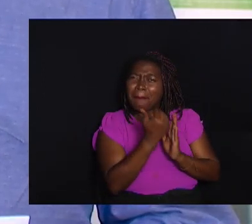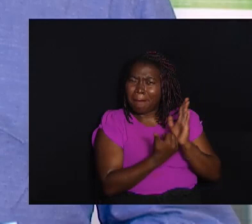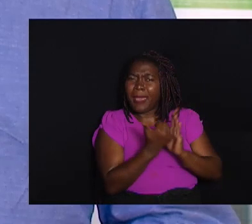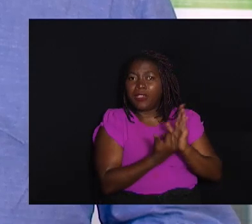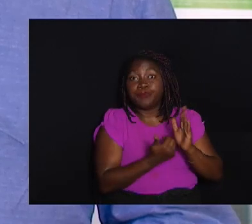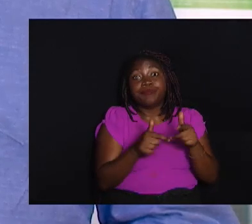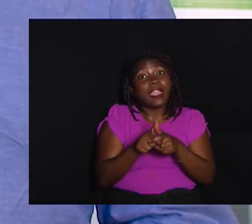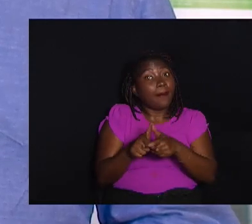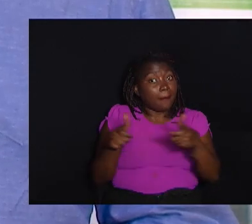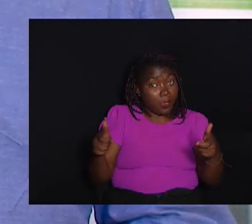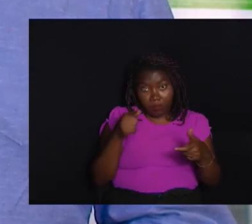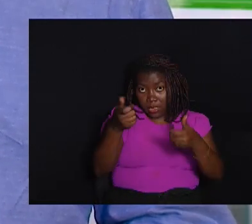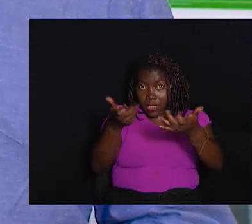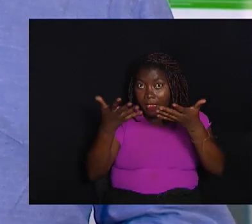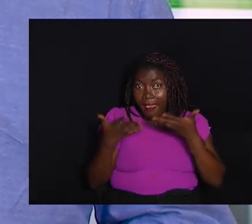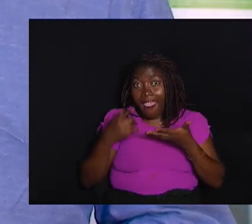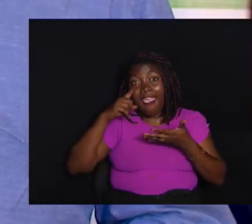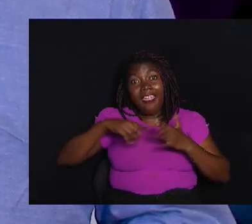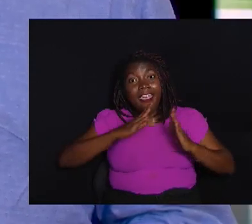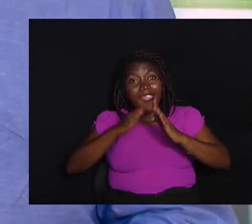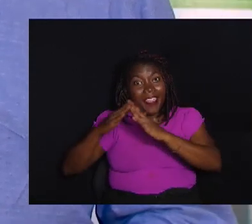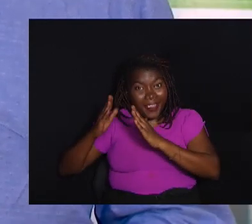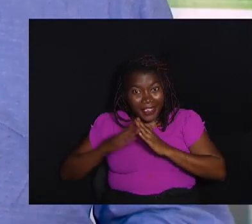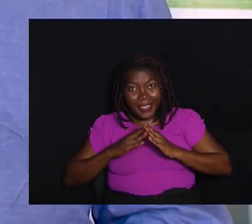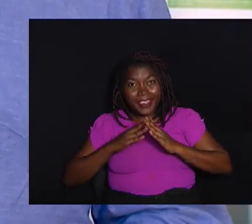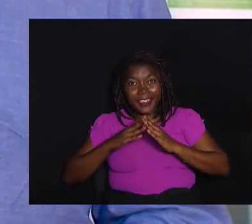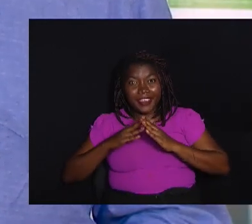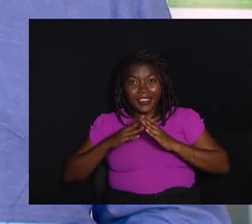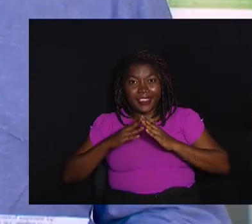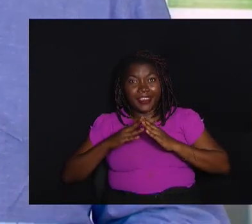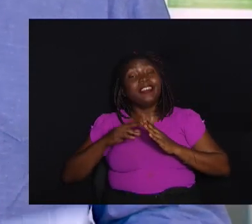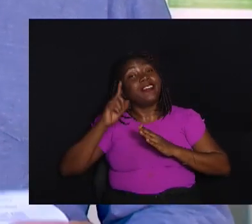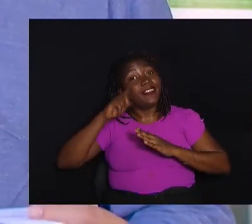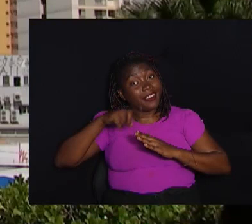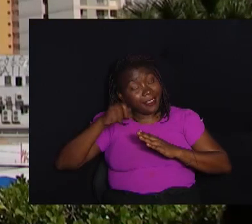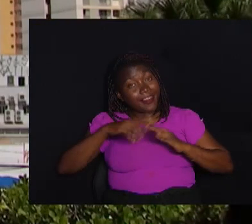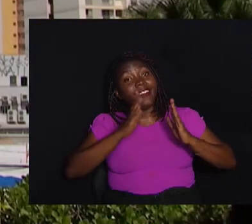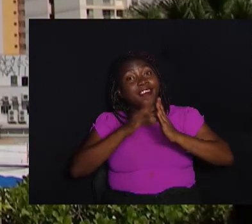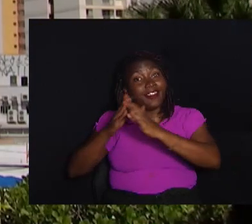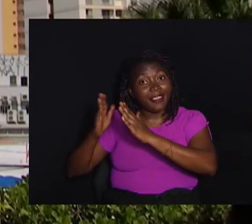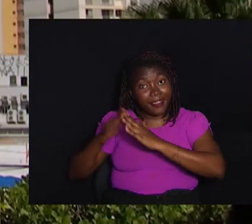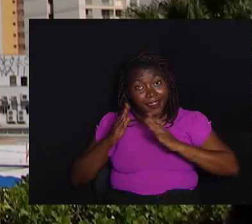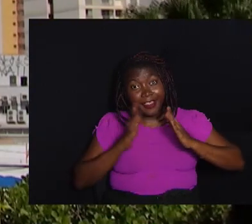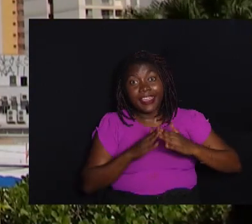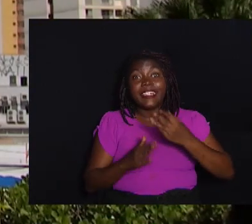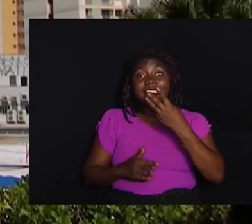falando sobre isso também, é para imóveis residenciais, né? A maioria é para imóveis residenciais. São